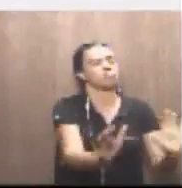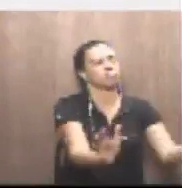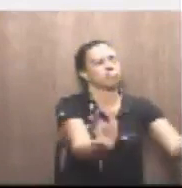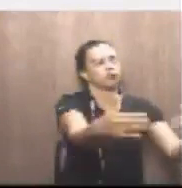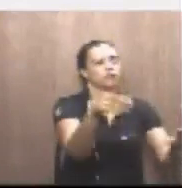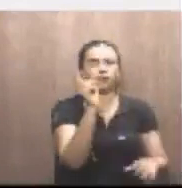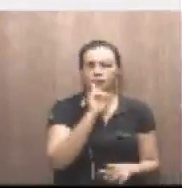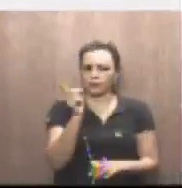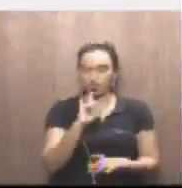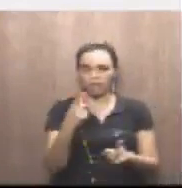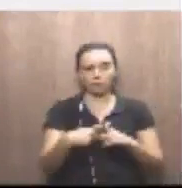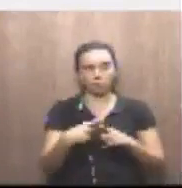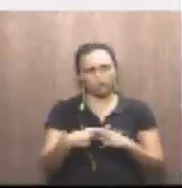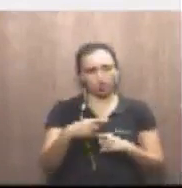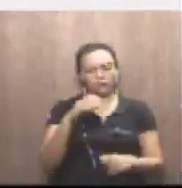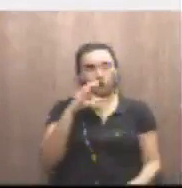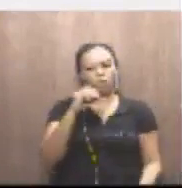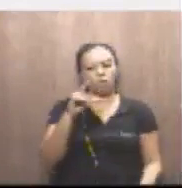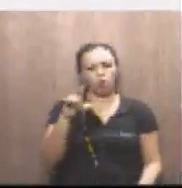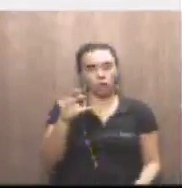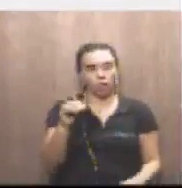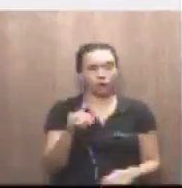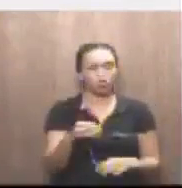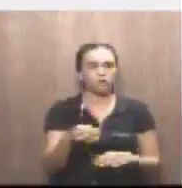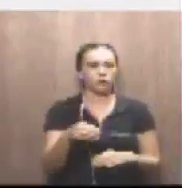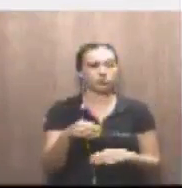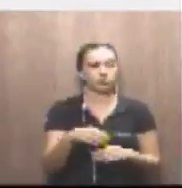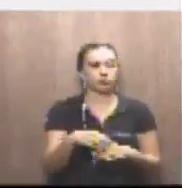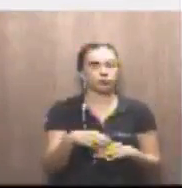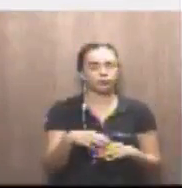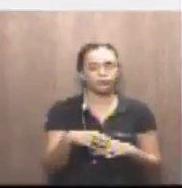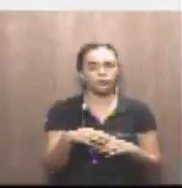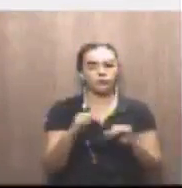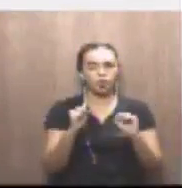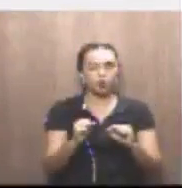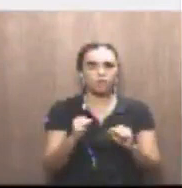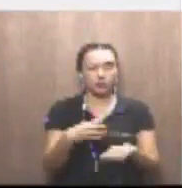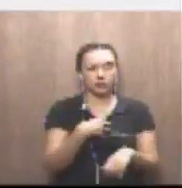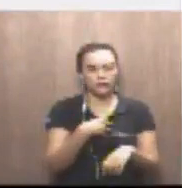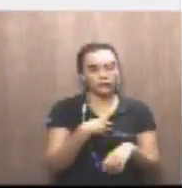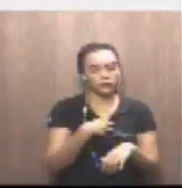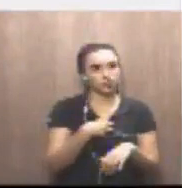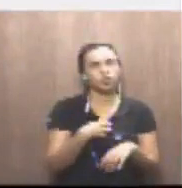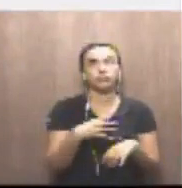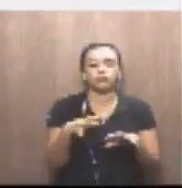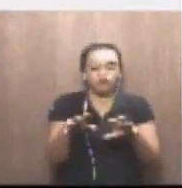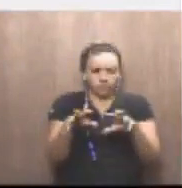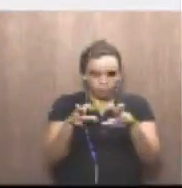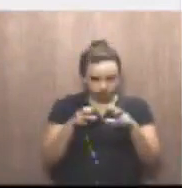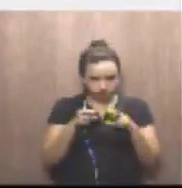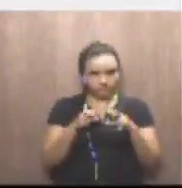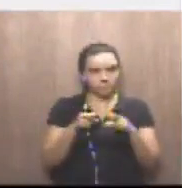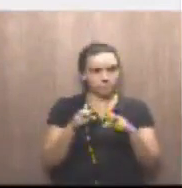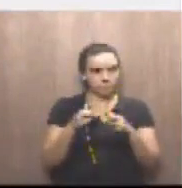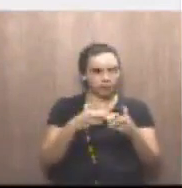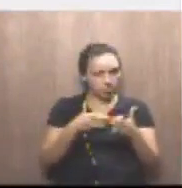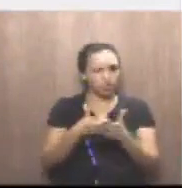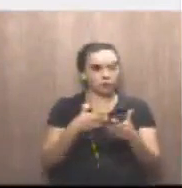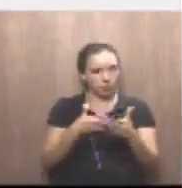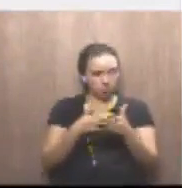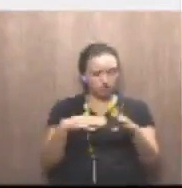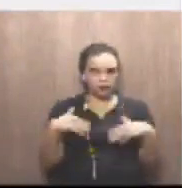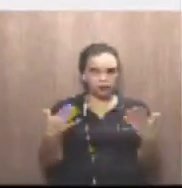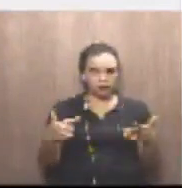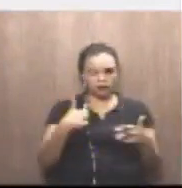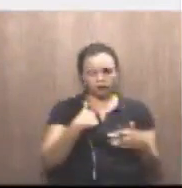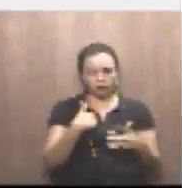até porque o nosso colo é um músculo tímido, pode se sentir ameaçado e ali ocorrer um bloqueio. Então,